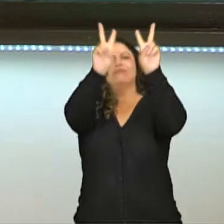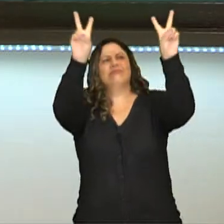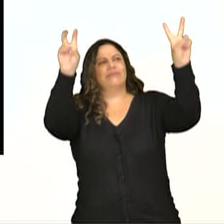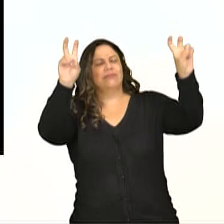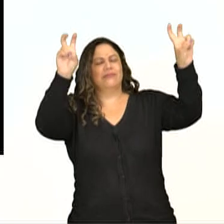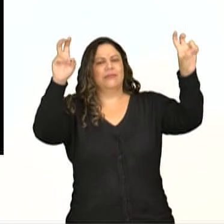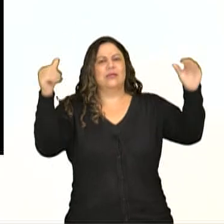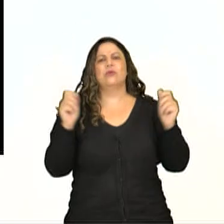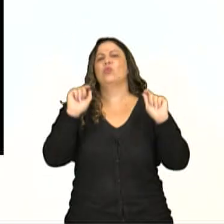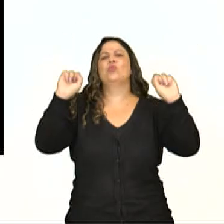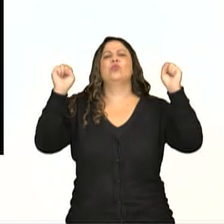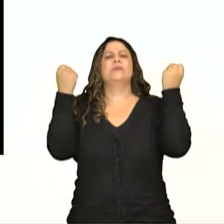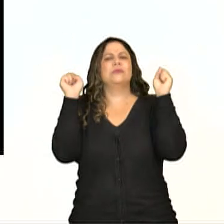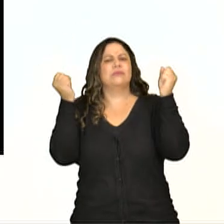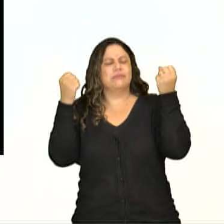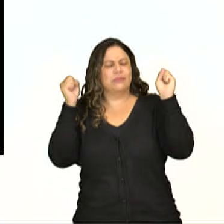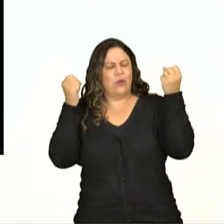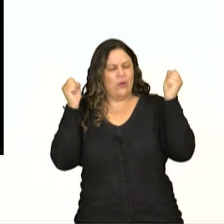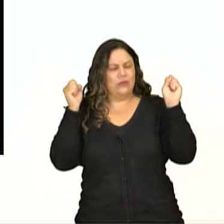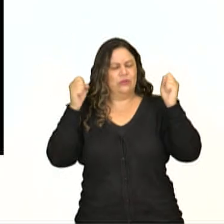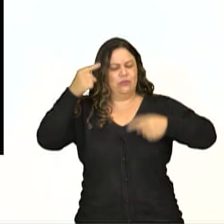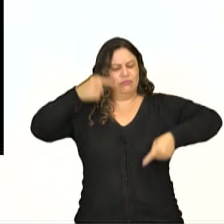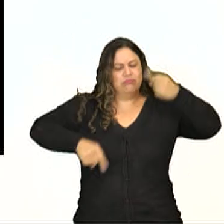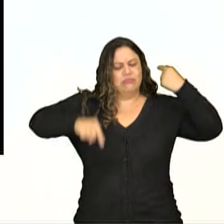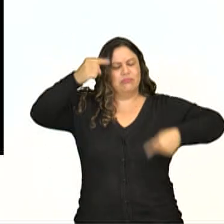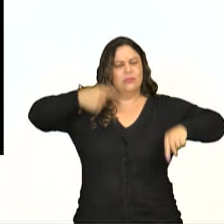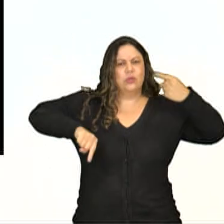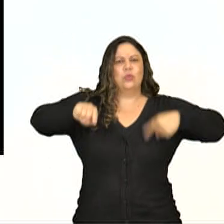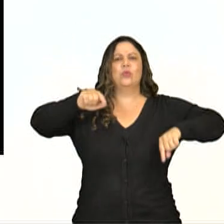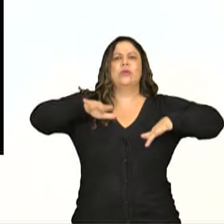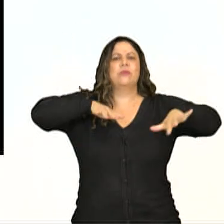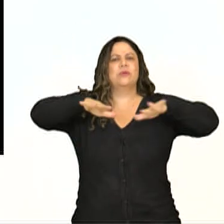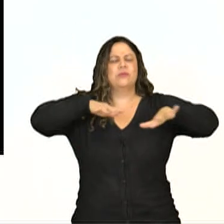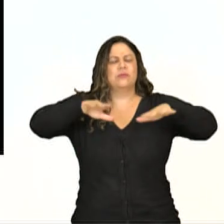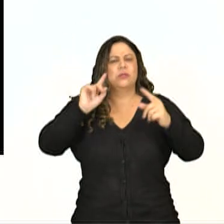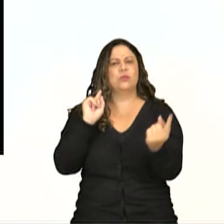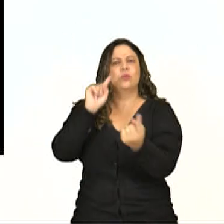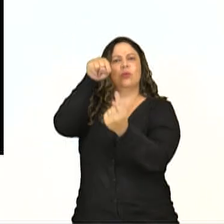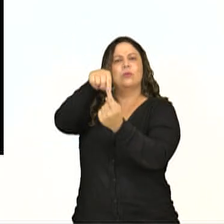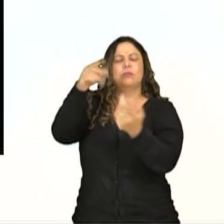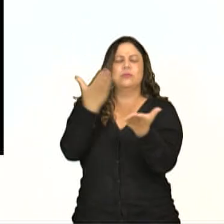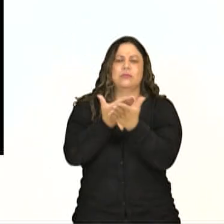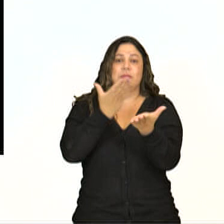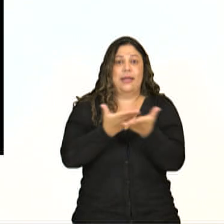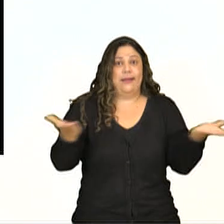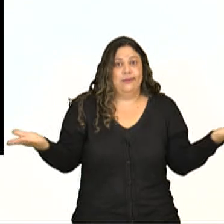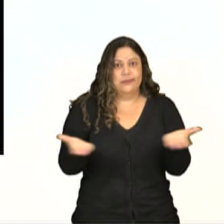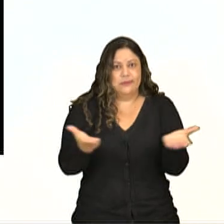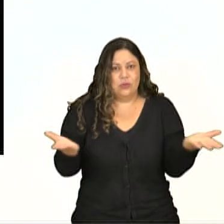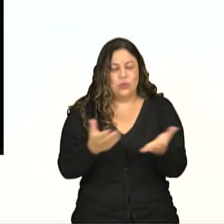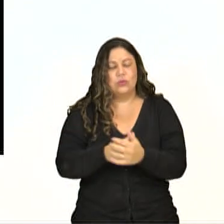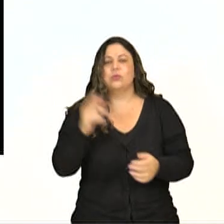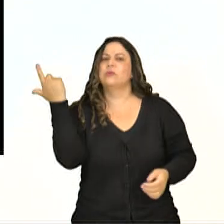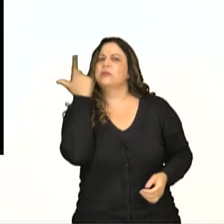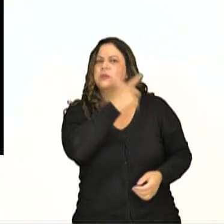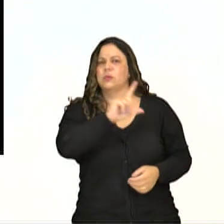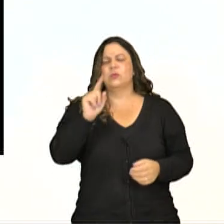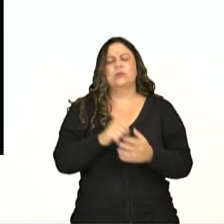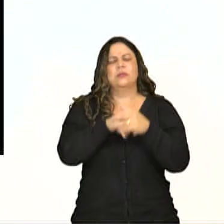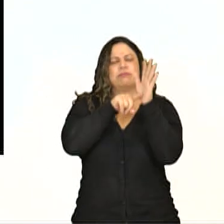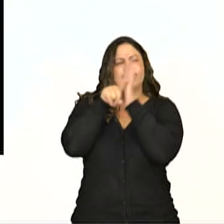a cultura corporal de movimento. E quais são os objetivos dessa nossa aula? Então, é que vocês consigam investigar o